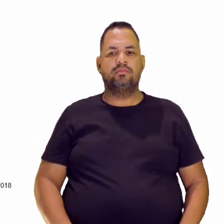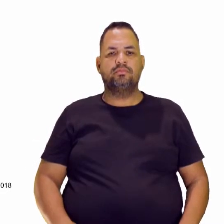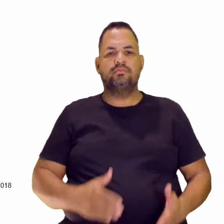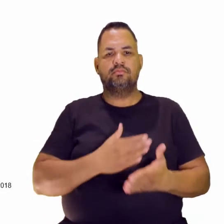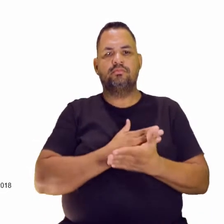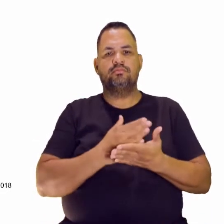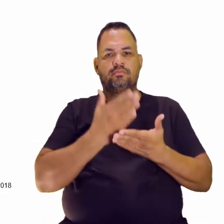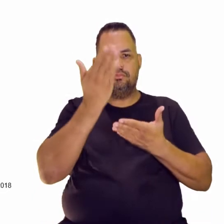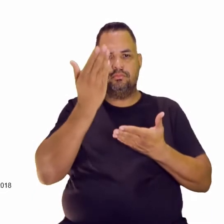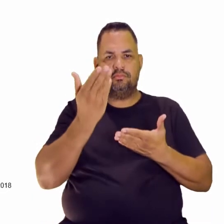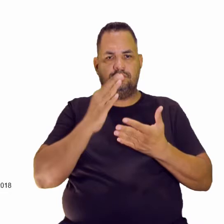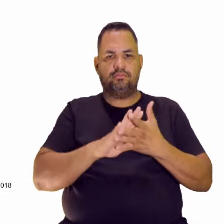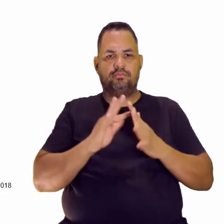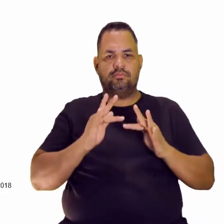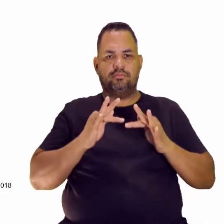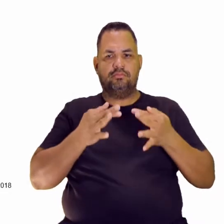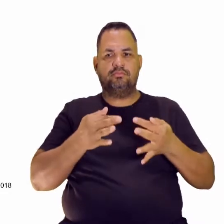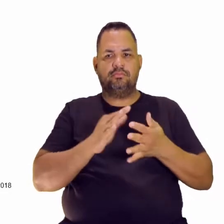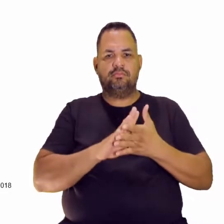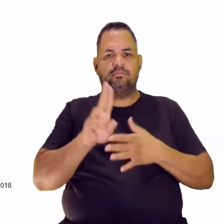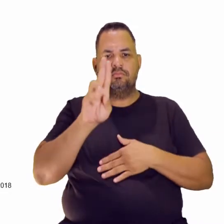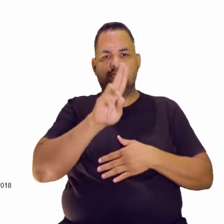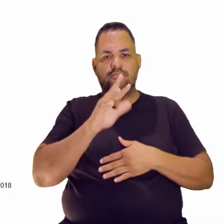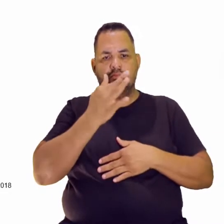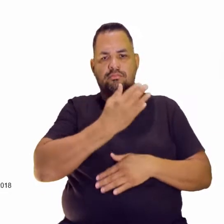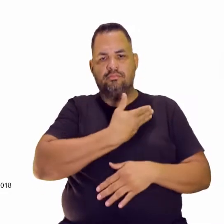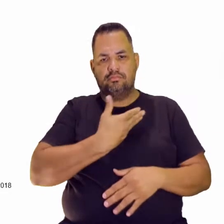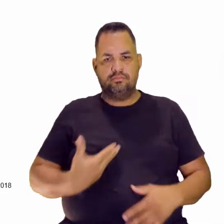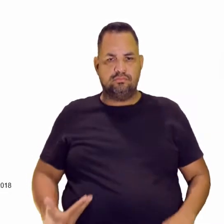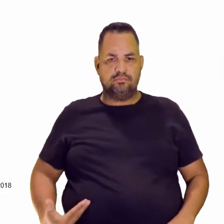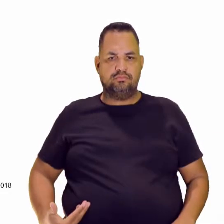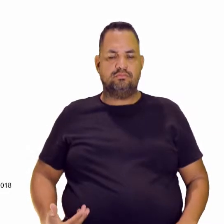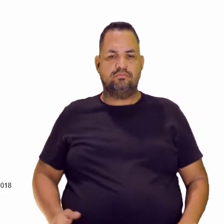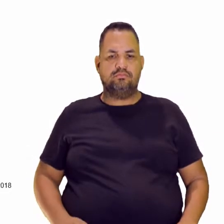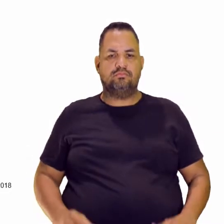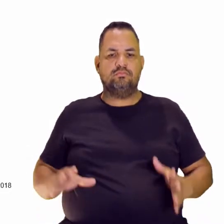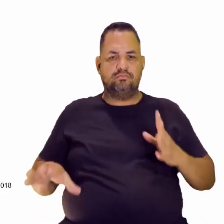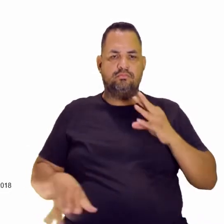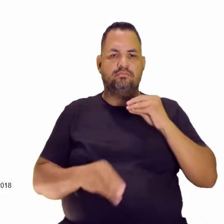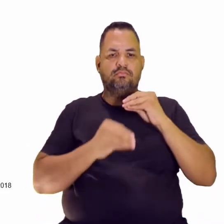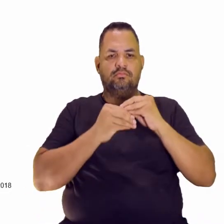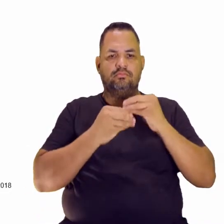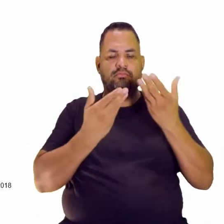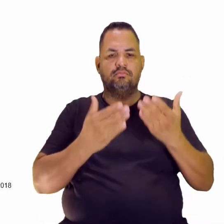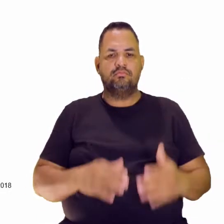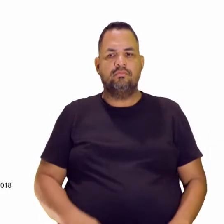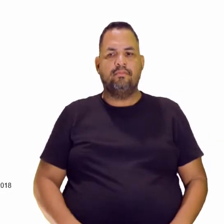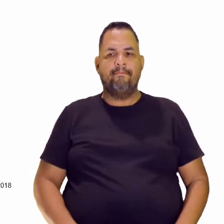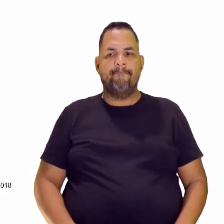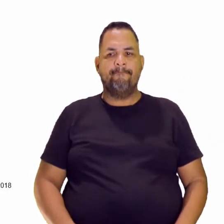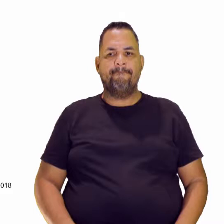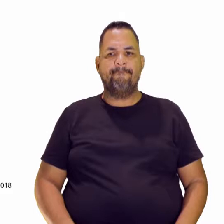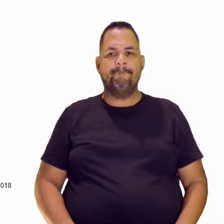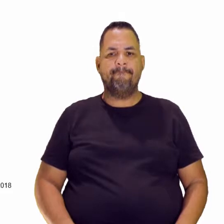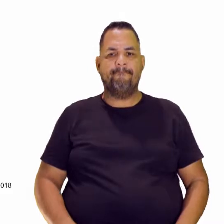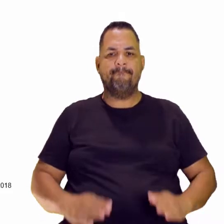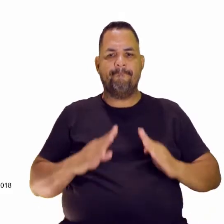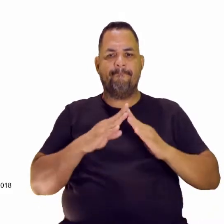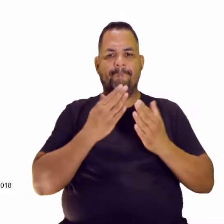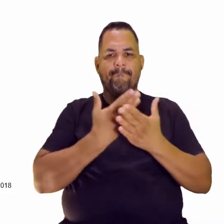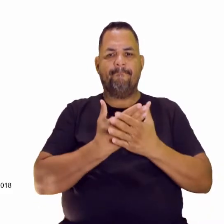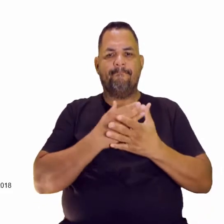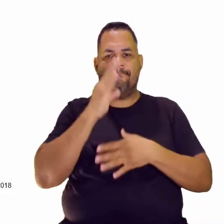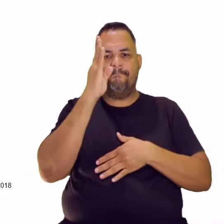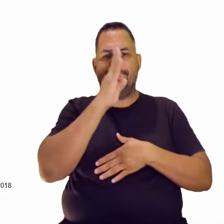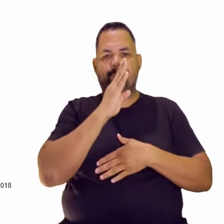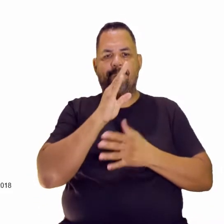dessa maneira, mas aí a Universidade Federal incorporou a Escola Nacional de